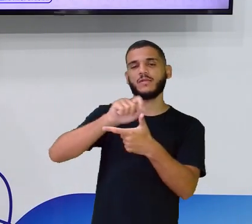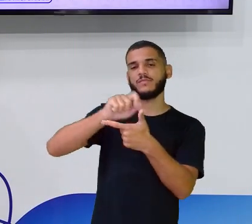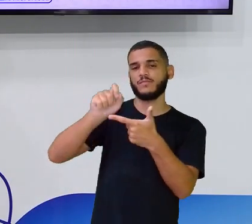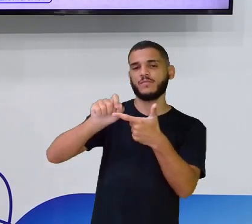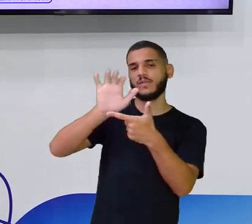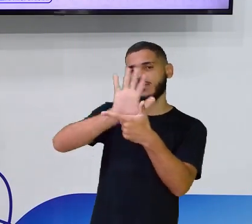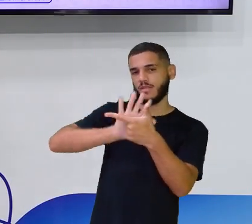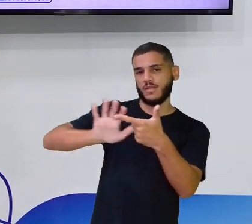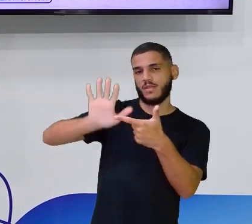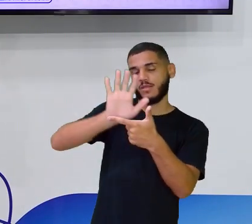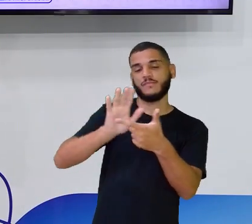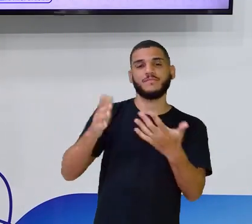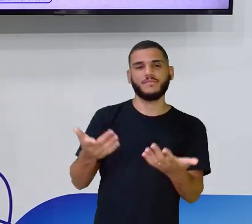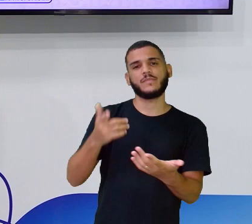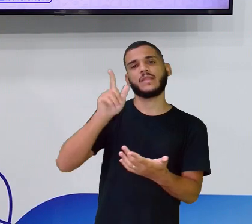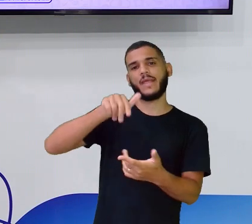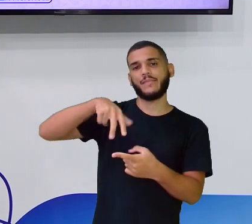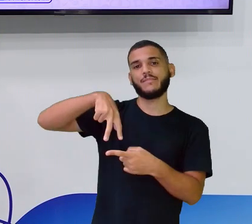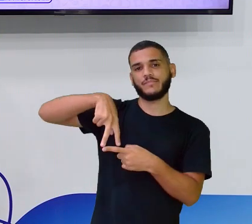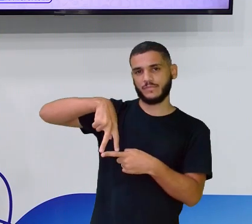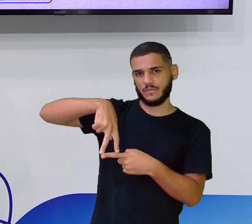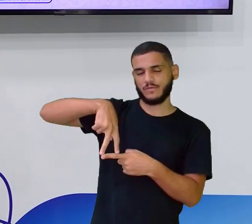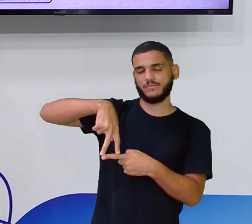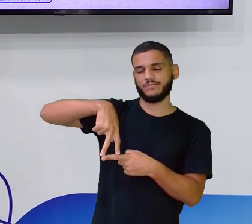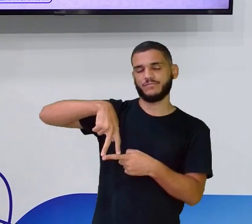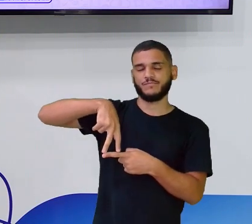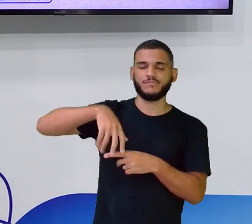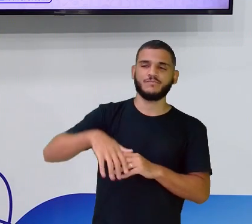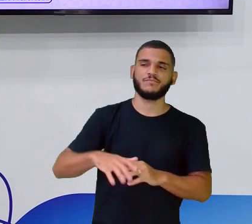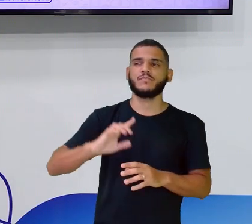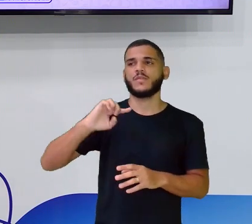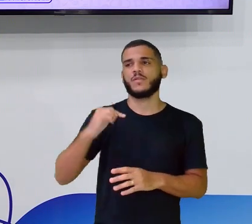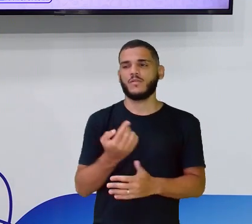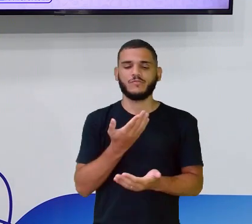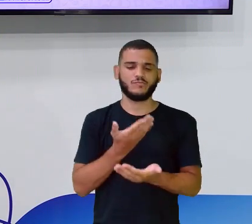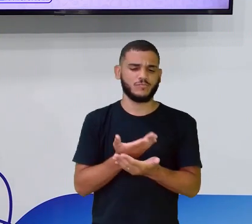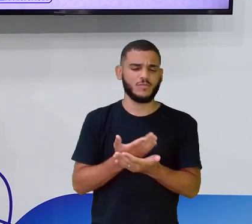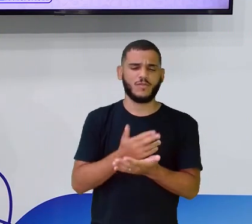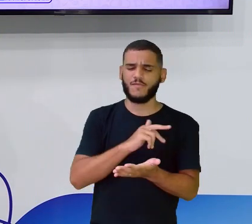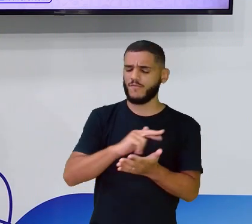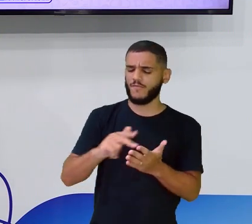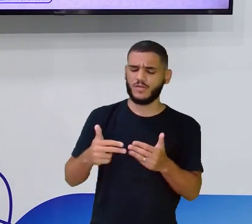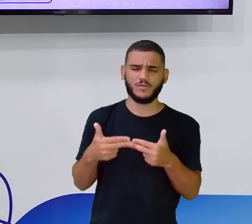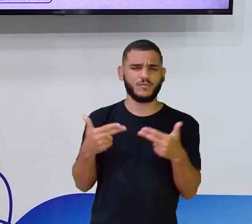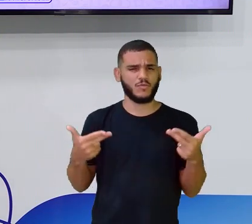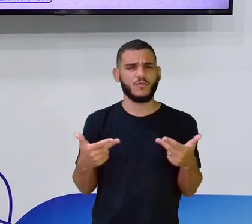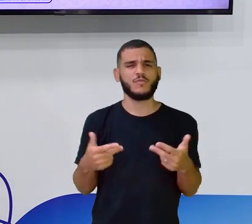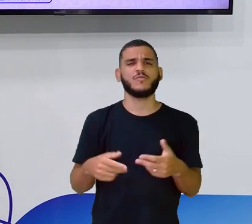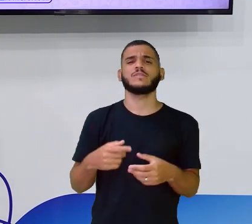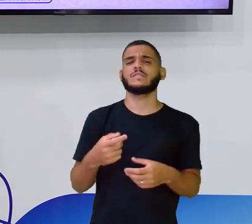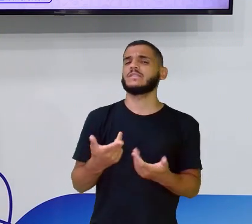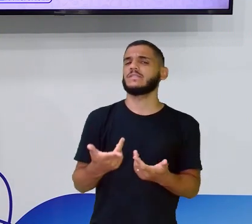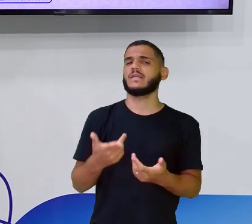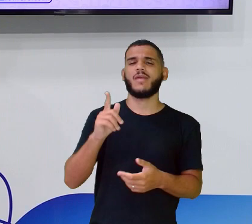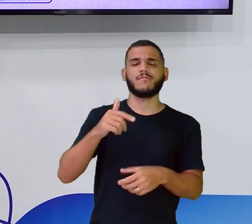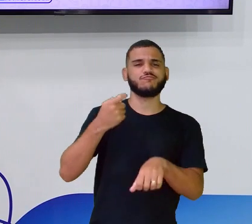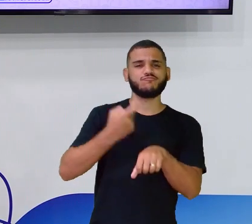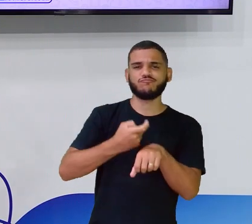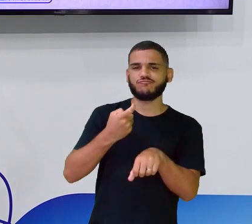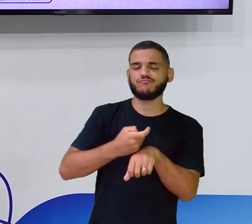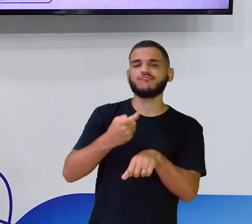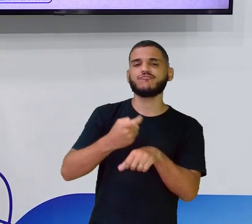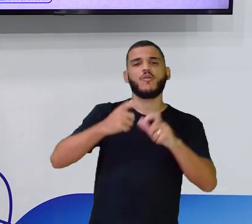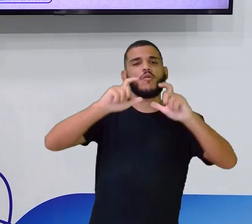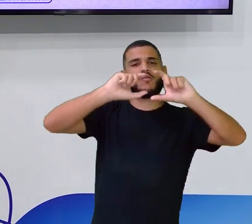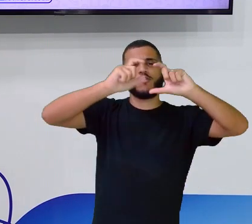ele é uma figura plana. Hoje, professora, a gente já trabalhou tanta coisa, sólido geométrico,